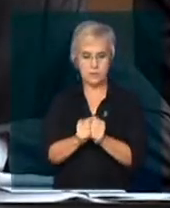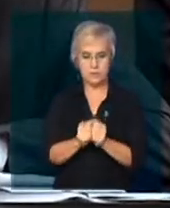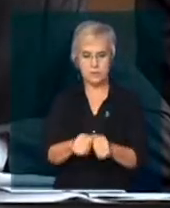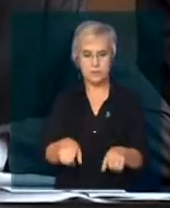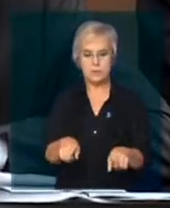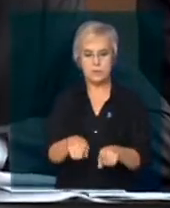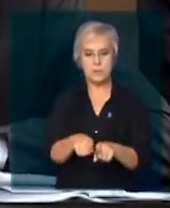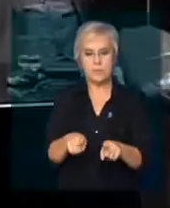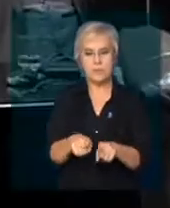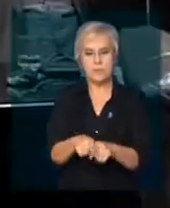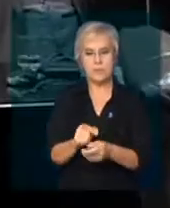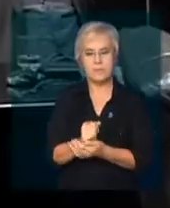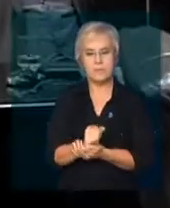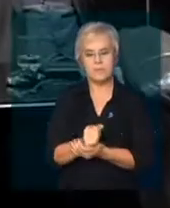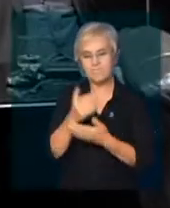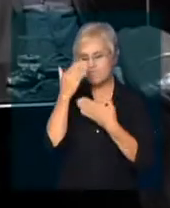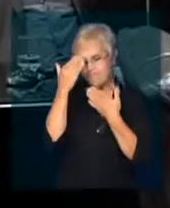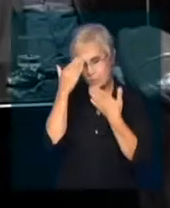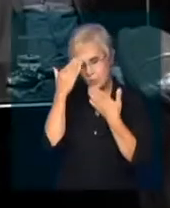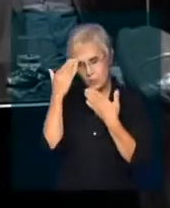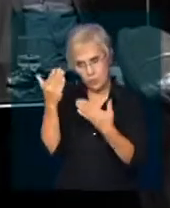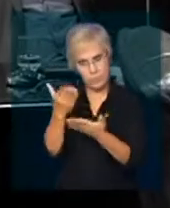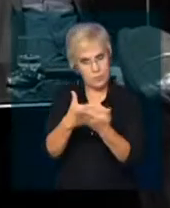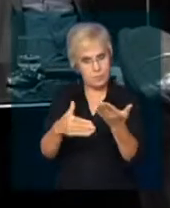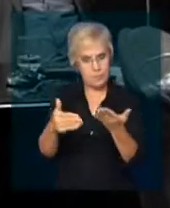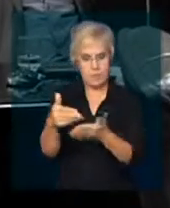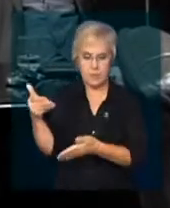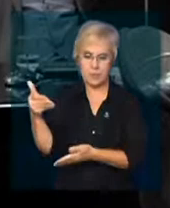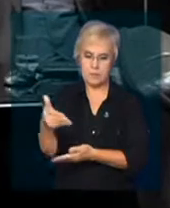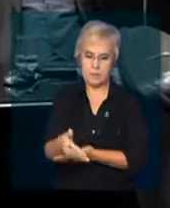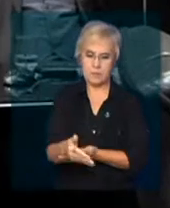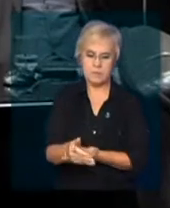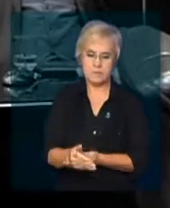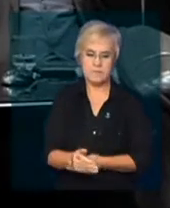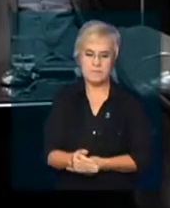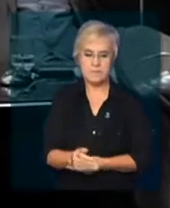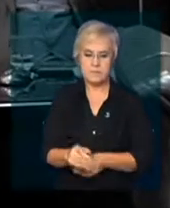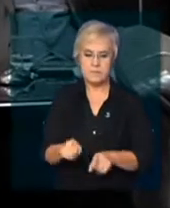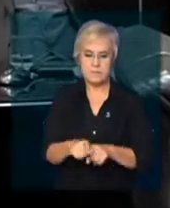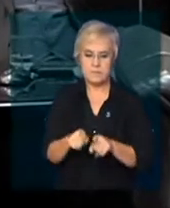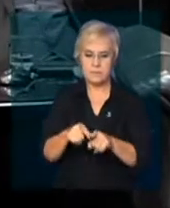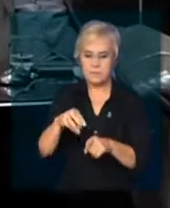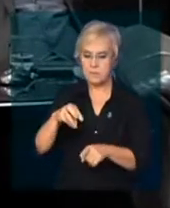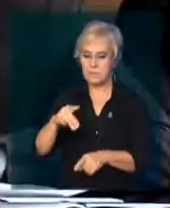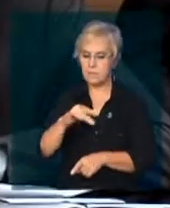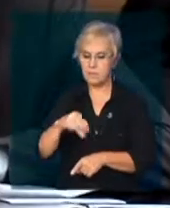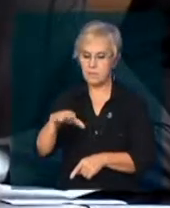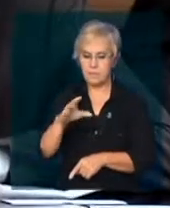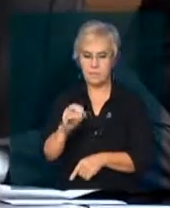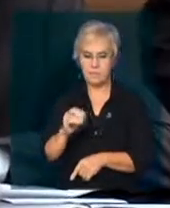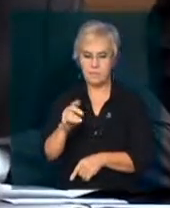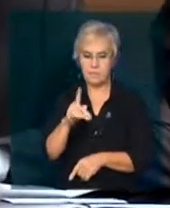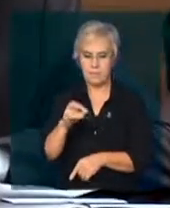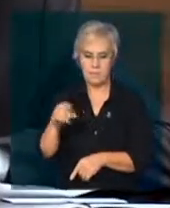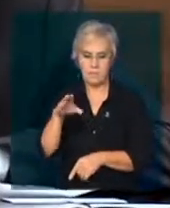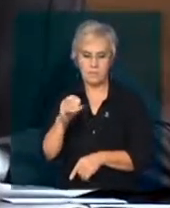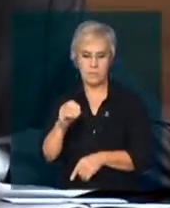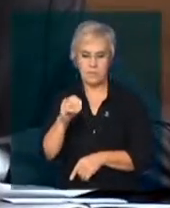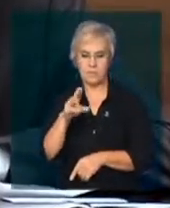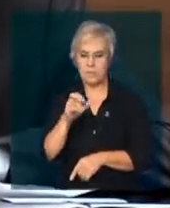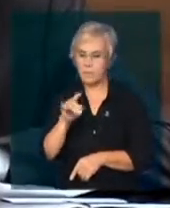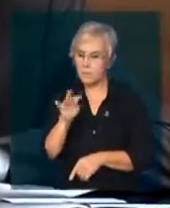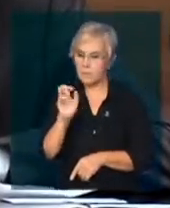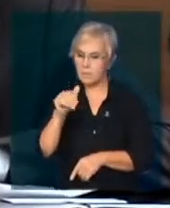Mato Grosso do Sul, que não estava no início, além do nosso Marcelo Castro, Pedro Chaves, o Wildo Rocha,